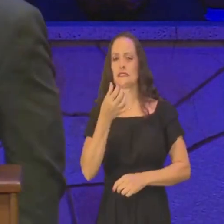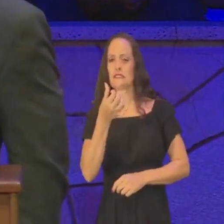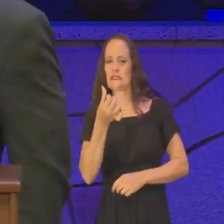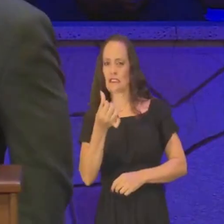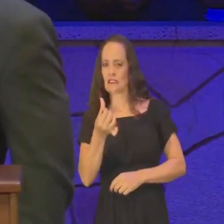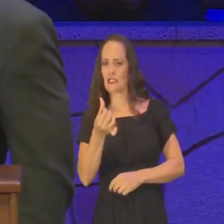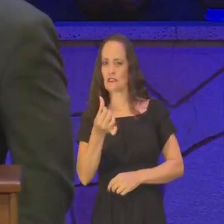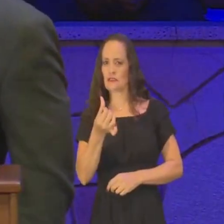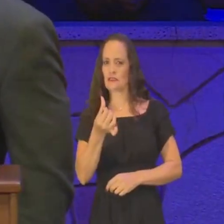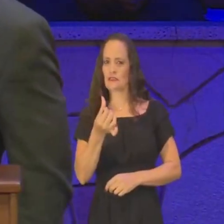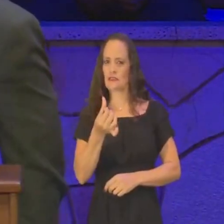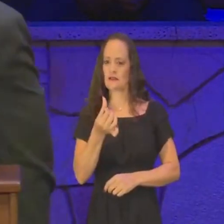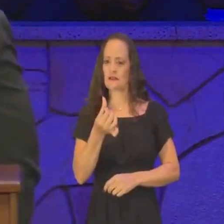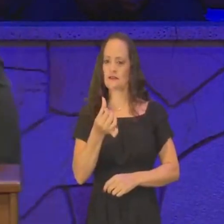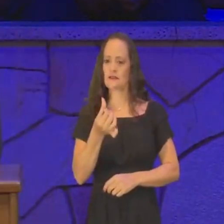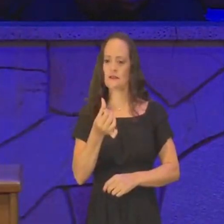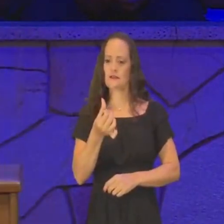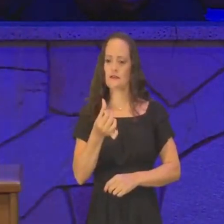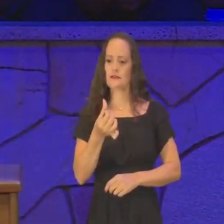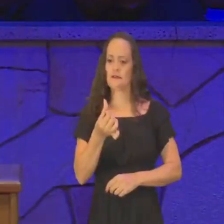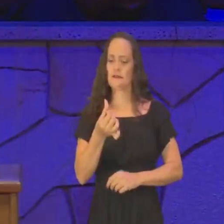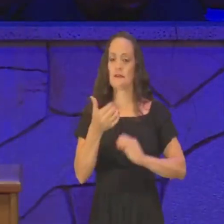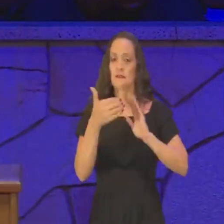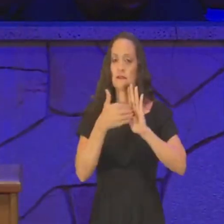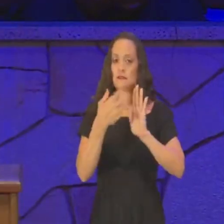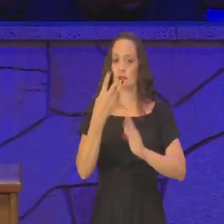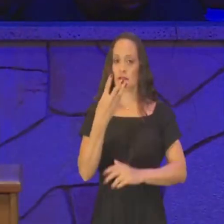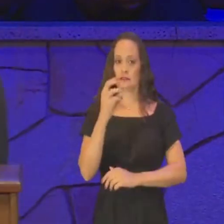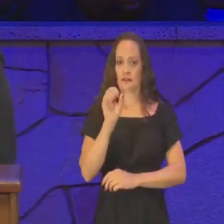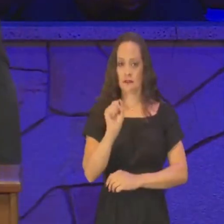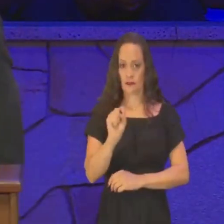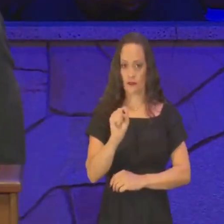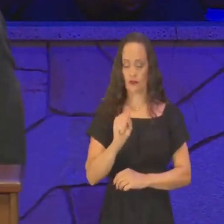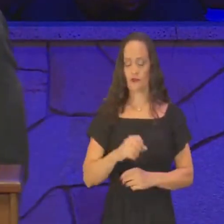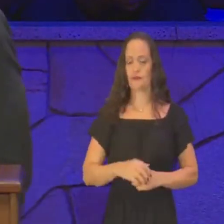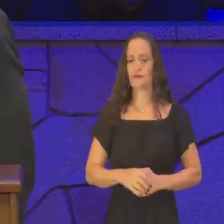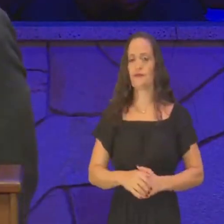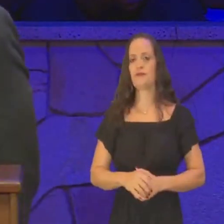36 até o verso 38.